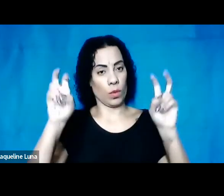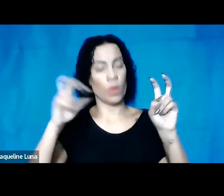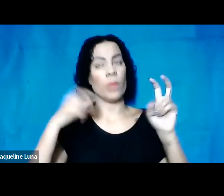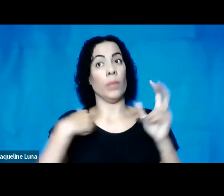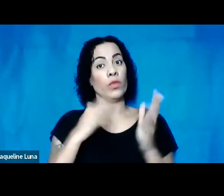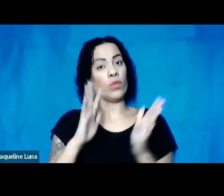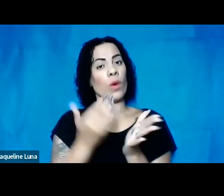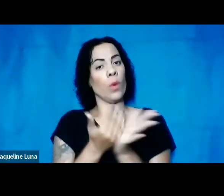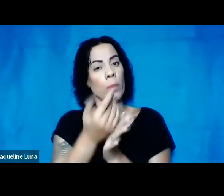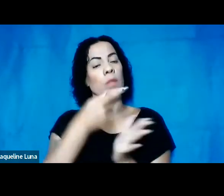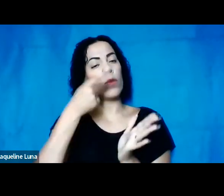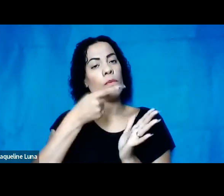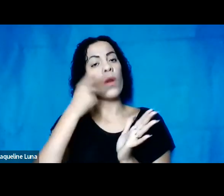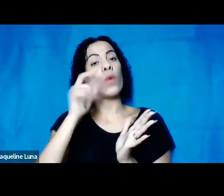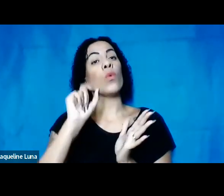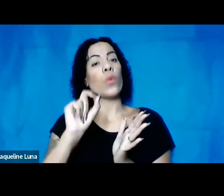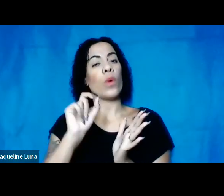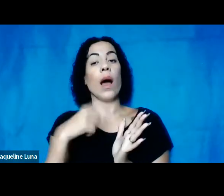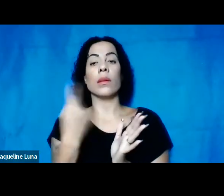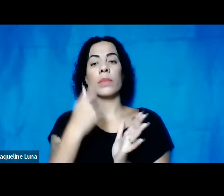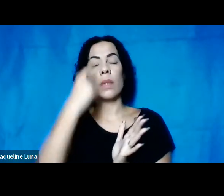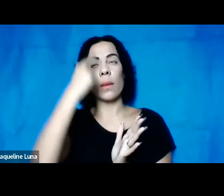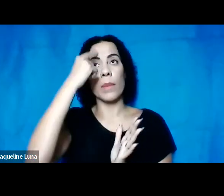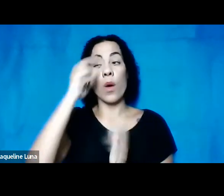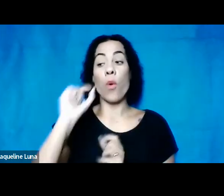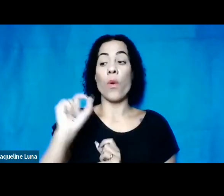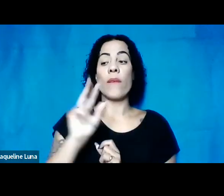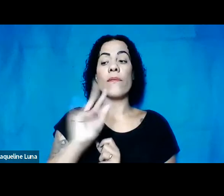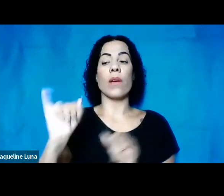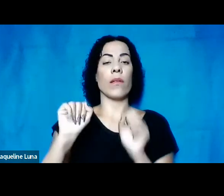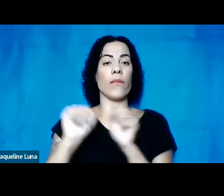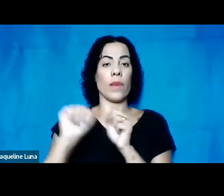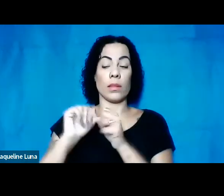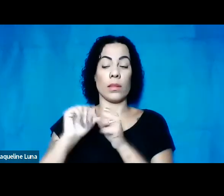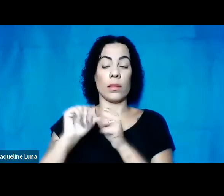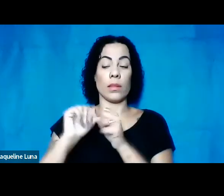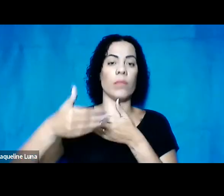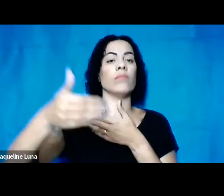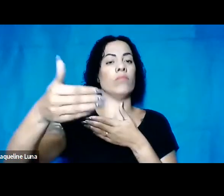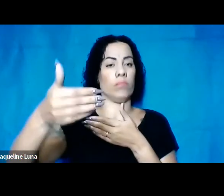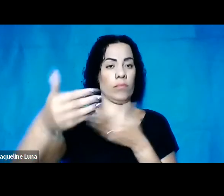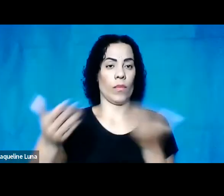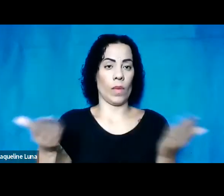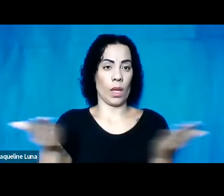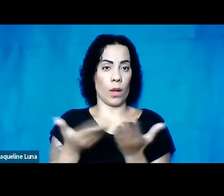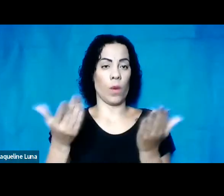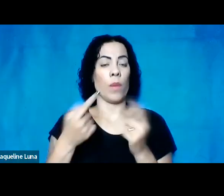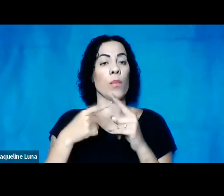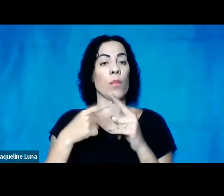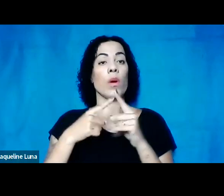ultimamente é o que faremos a partir de agora